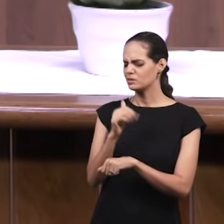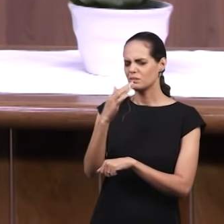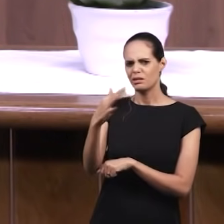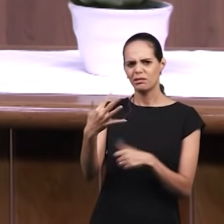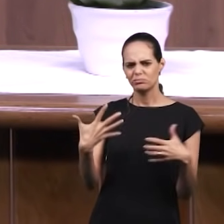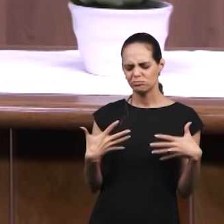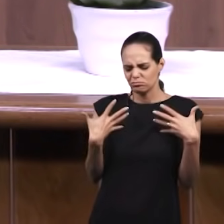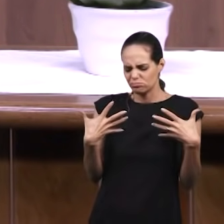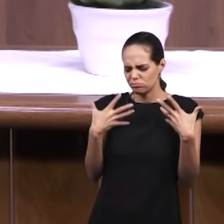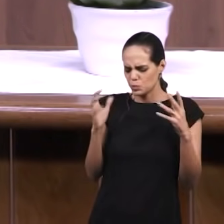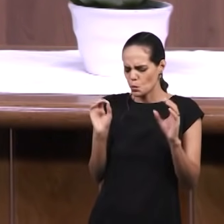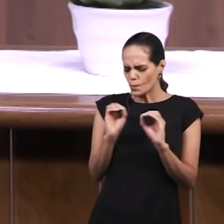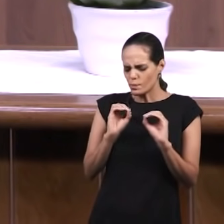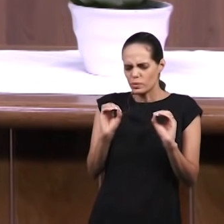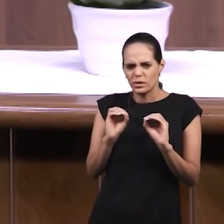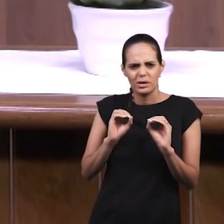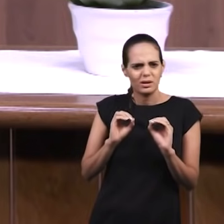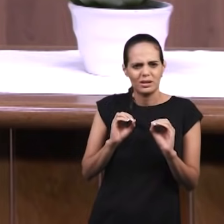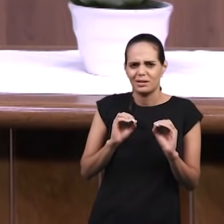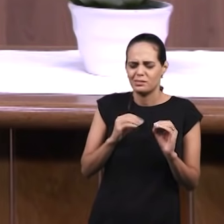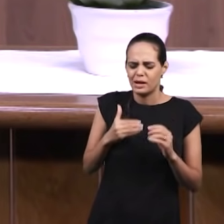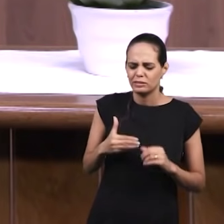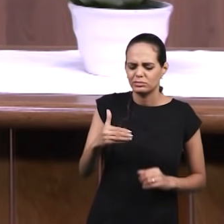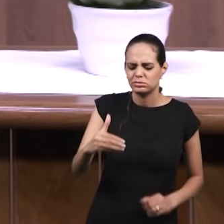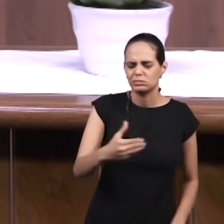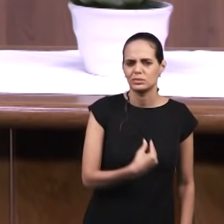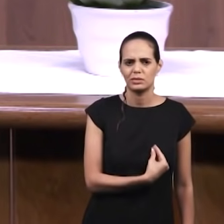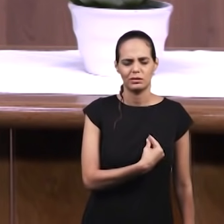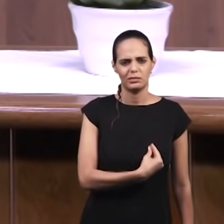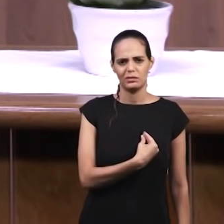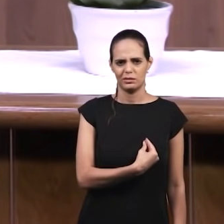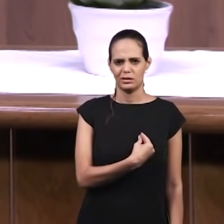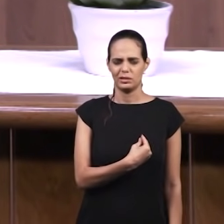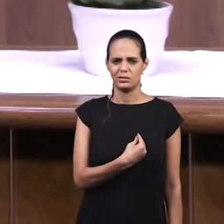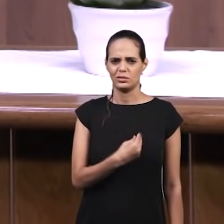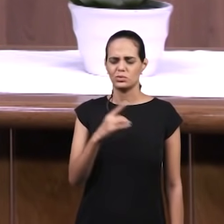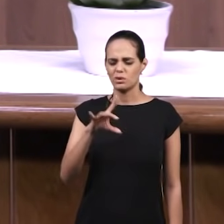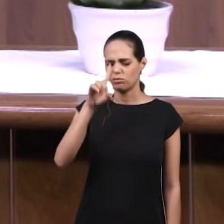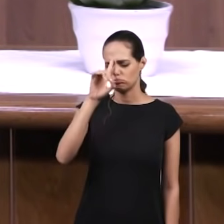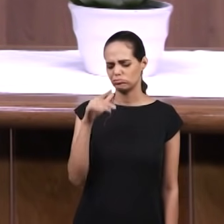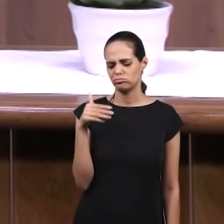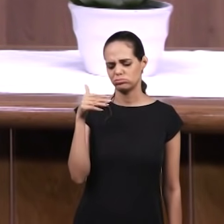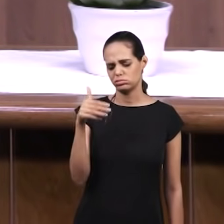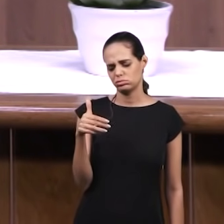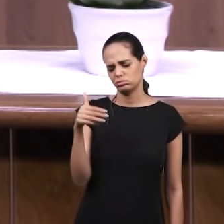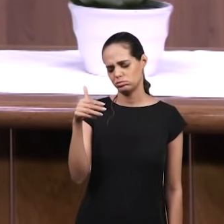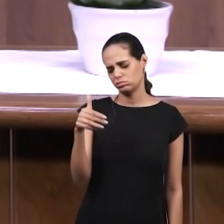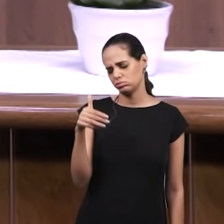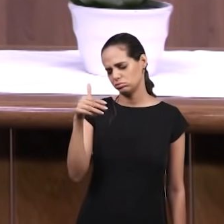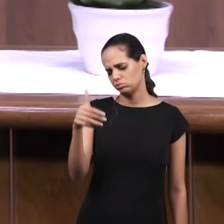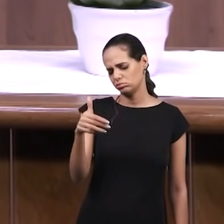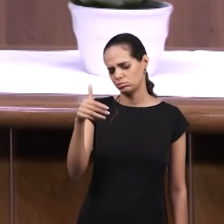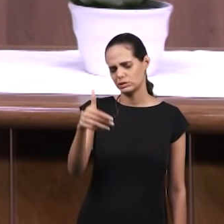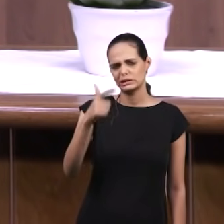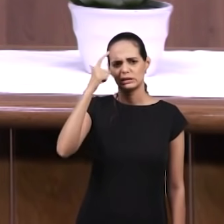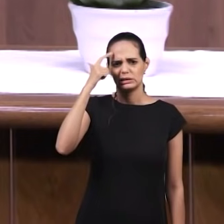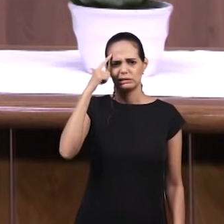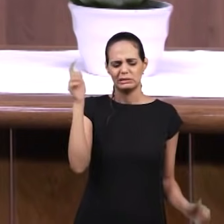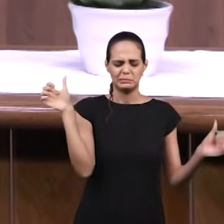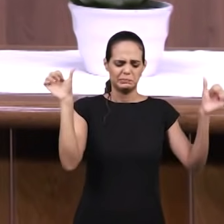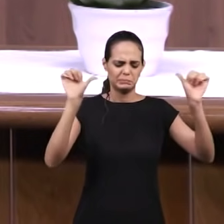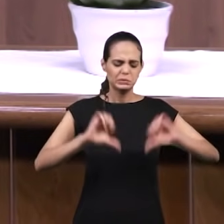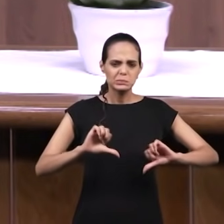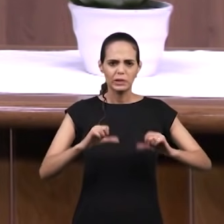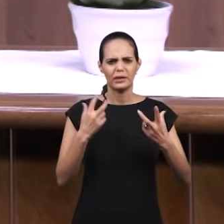qualquer motivação para viver, vê apenas dia após dia piorar cada